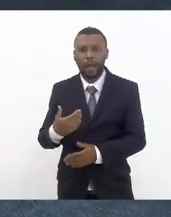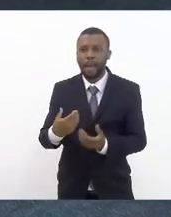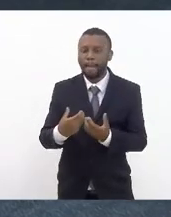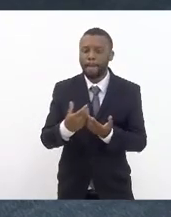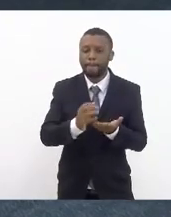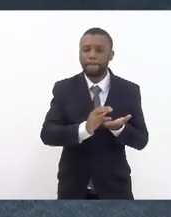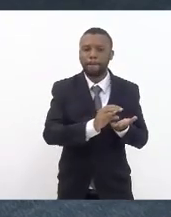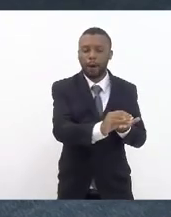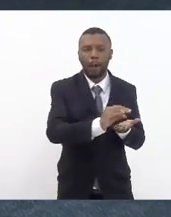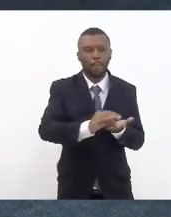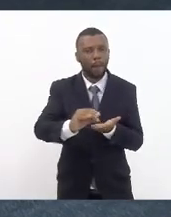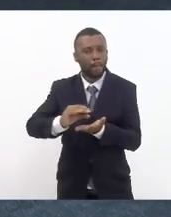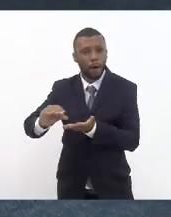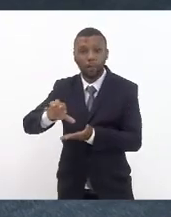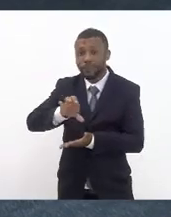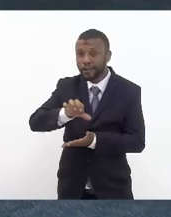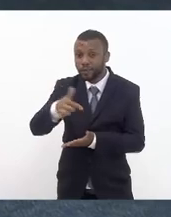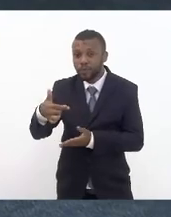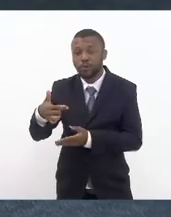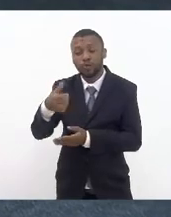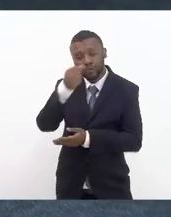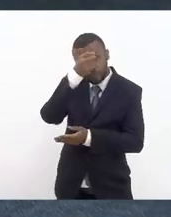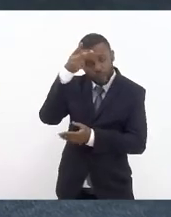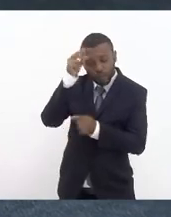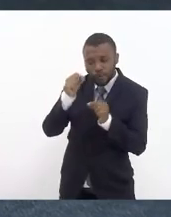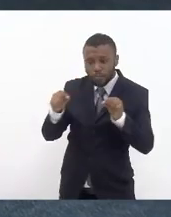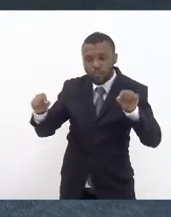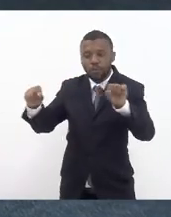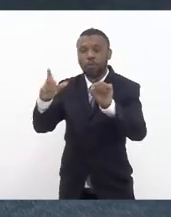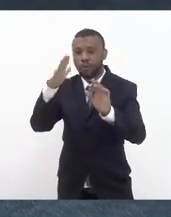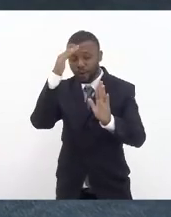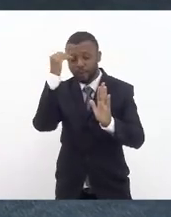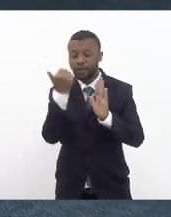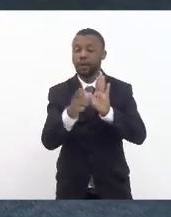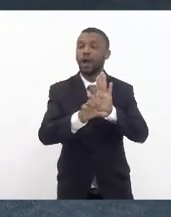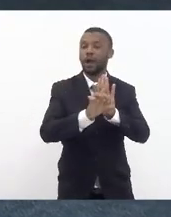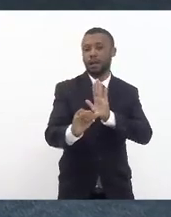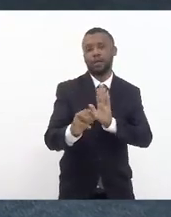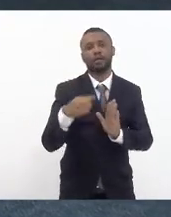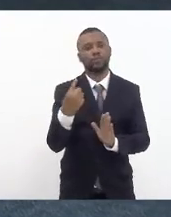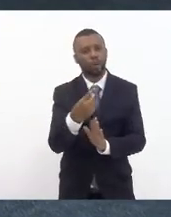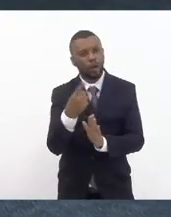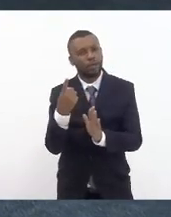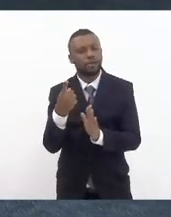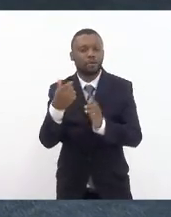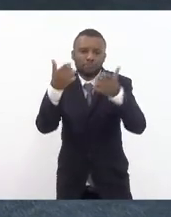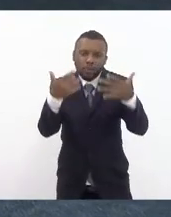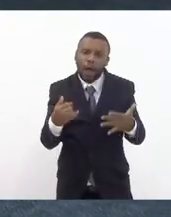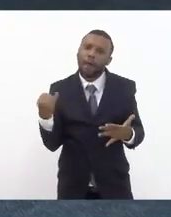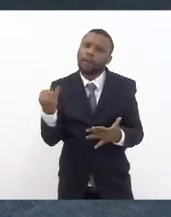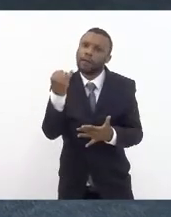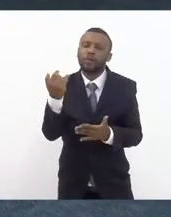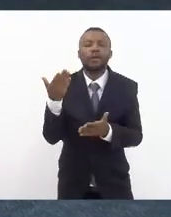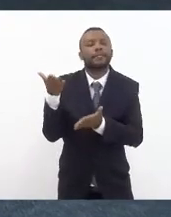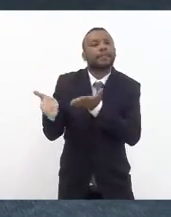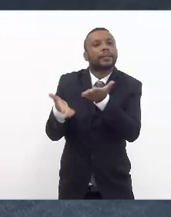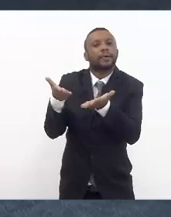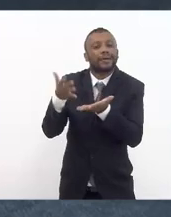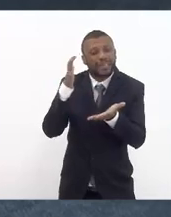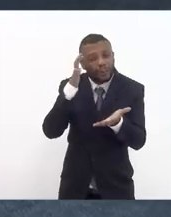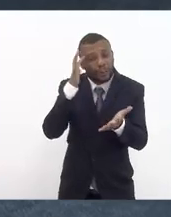segundo critérios fixados em lei. Então, queria registrar a importância de nós tratarmos de maneira desigual